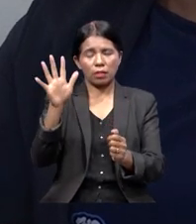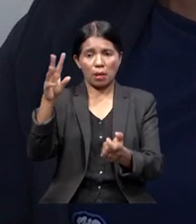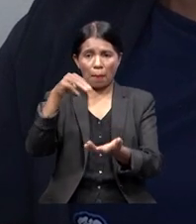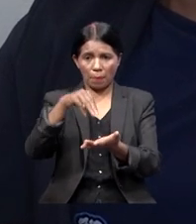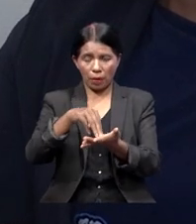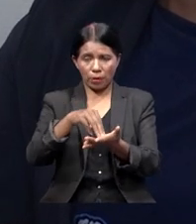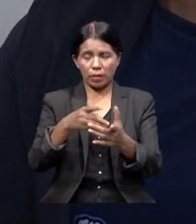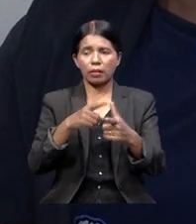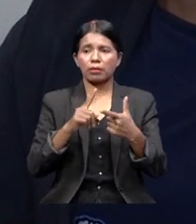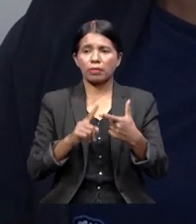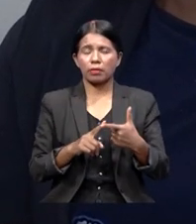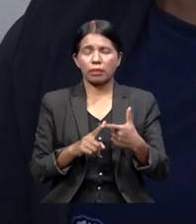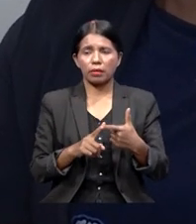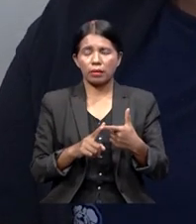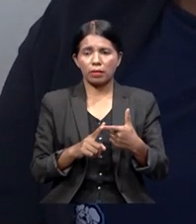milhões,